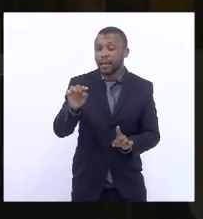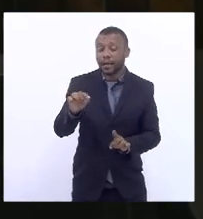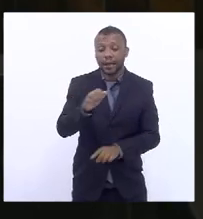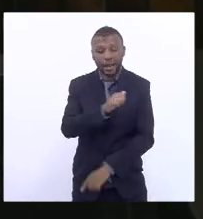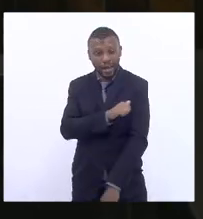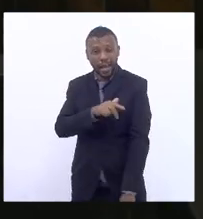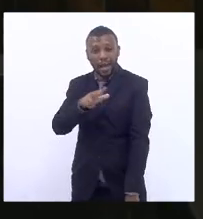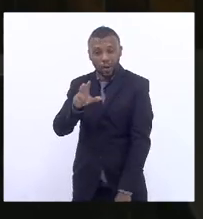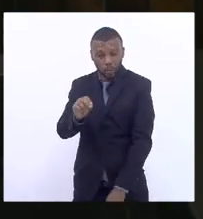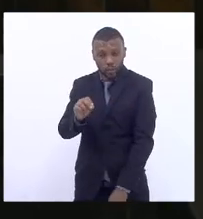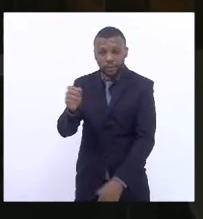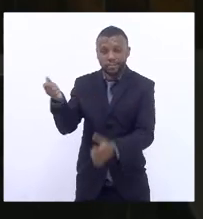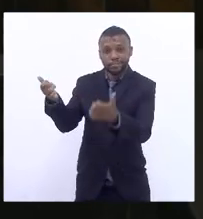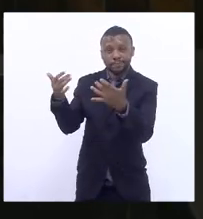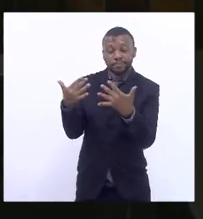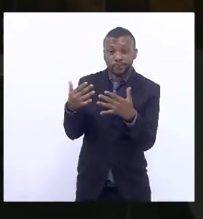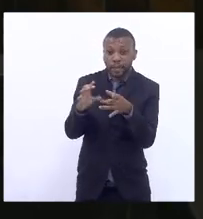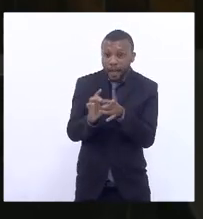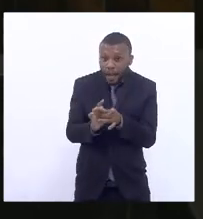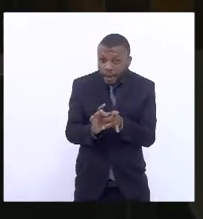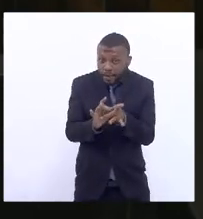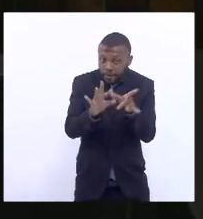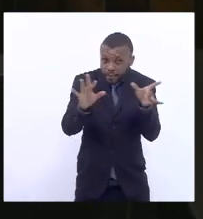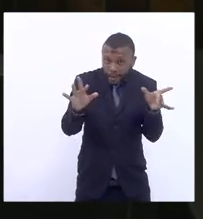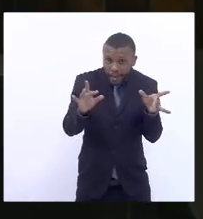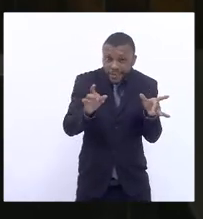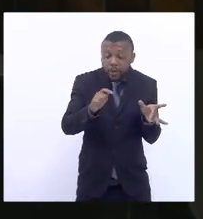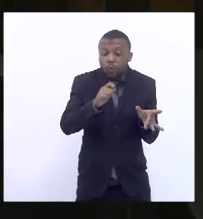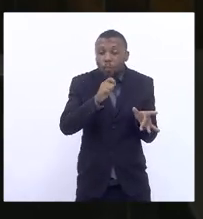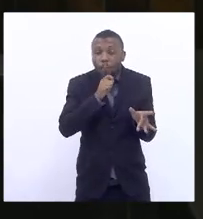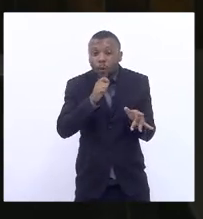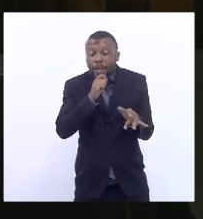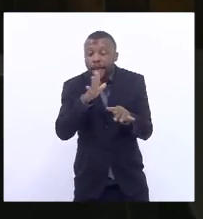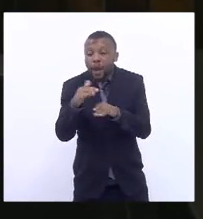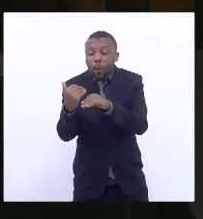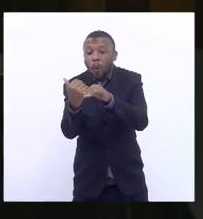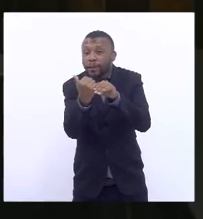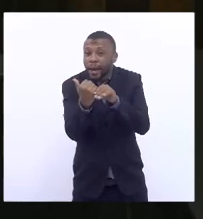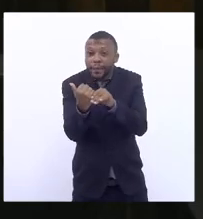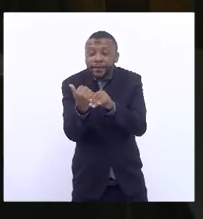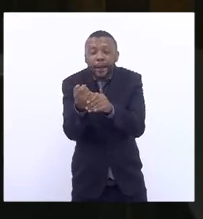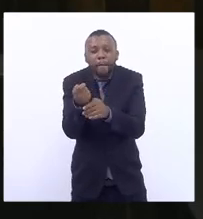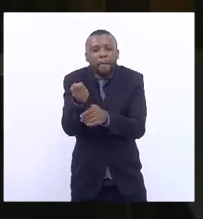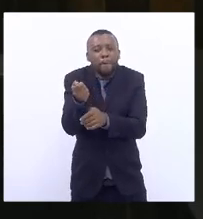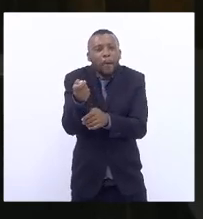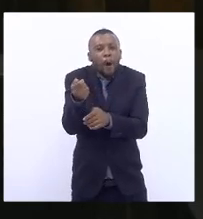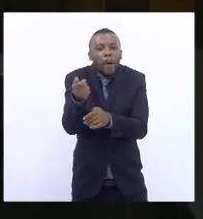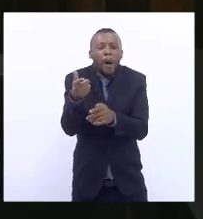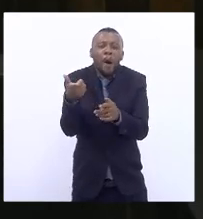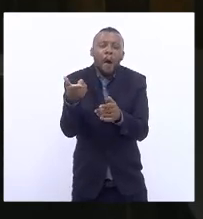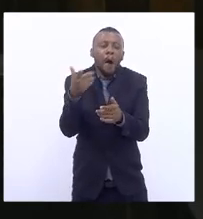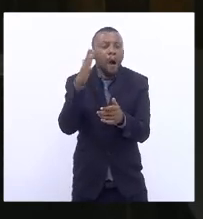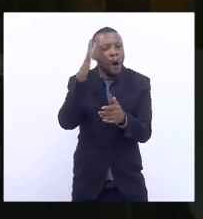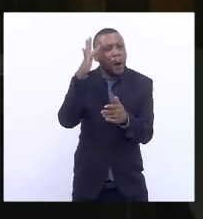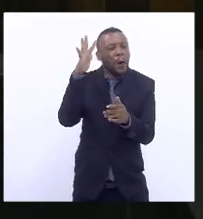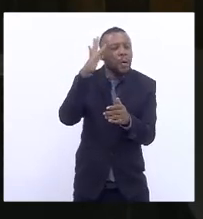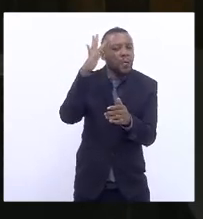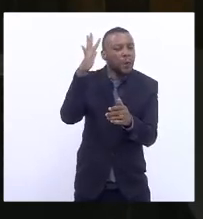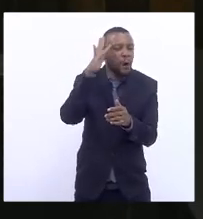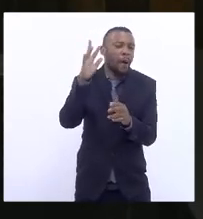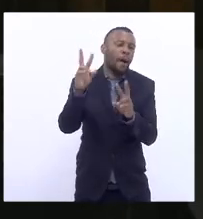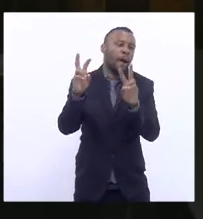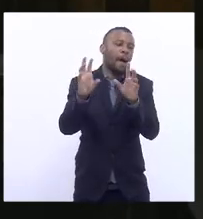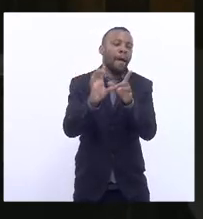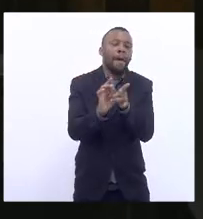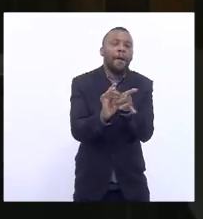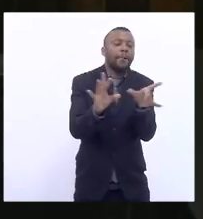que a liberdade sem um mínimo de igualdade é uma liberdade em tese. É uma liberdade